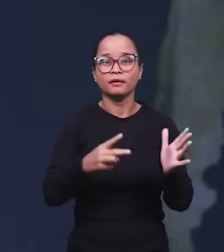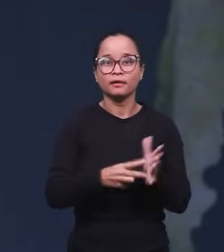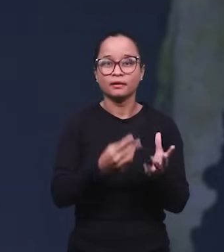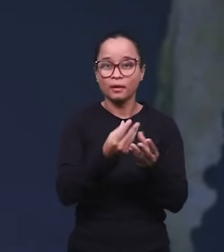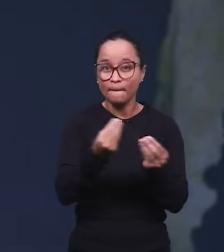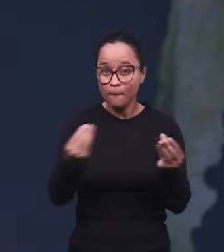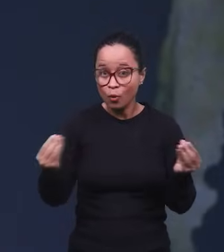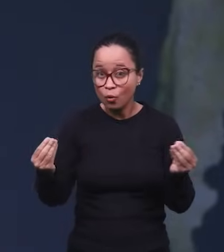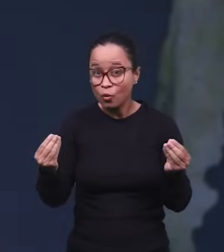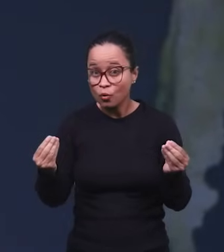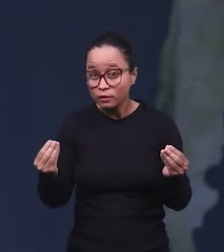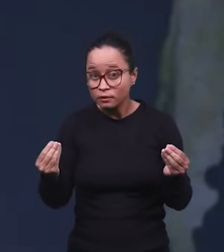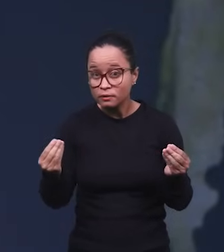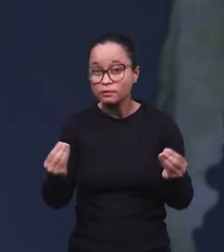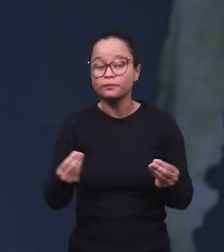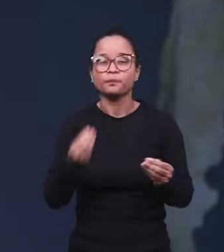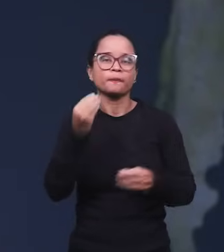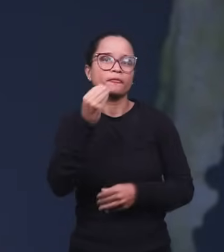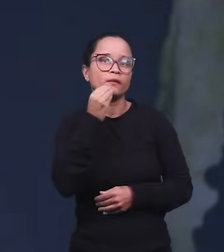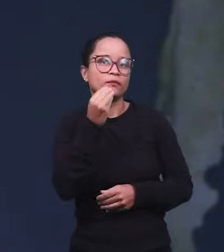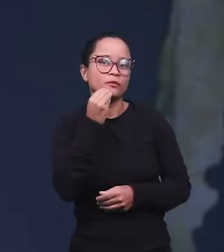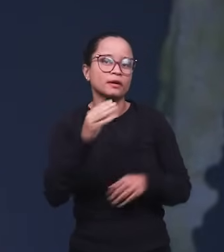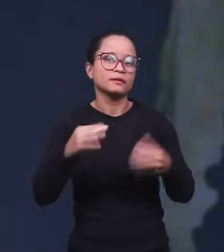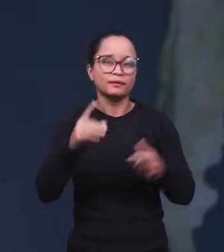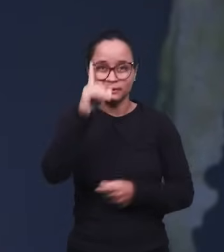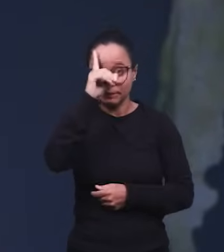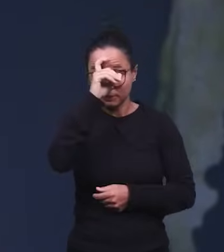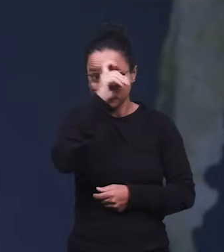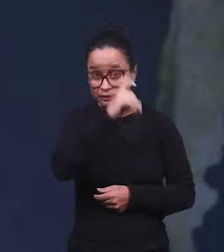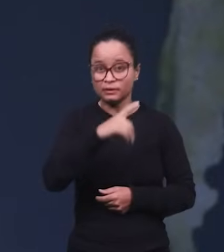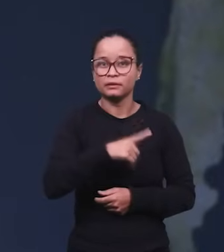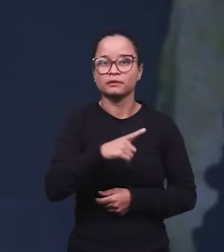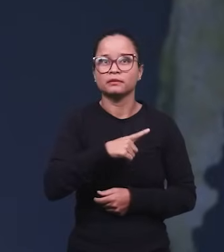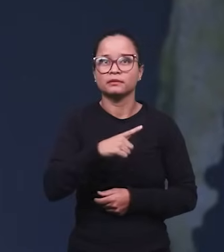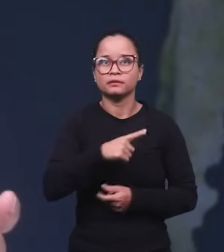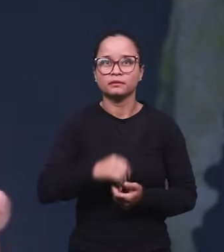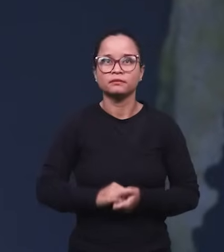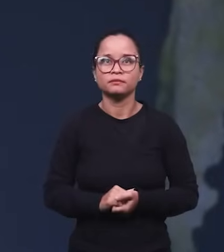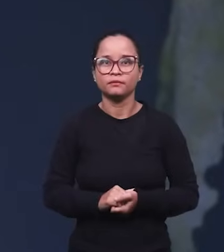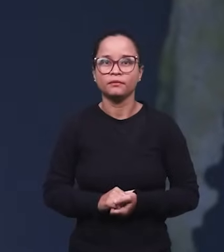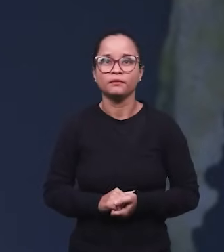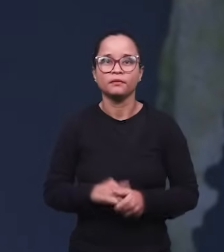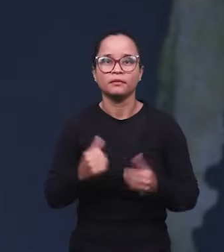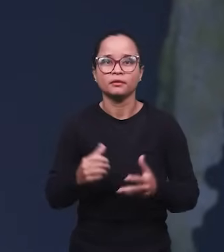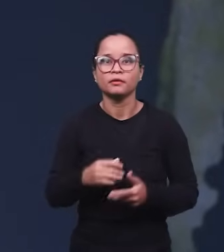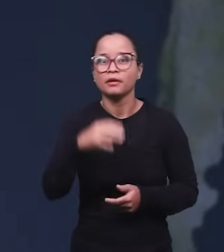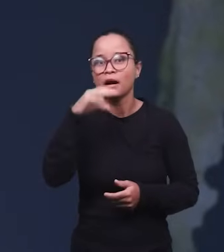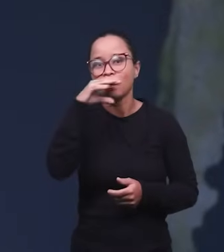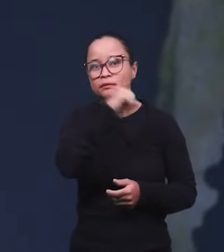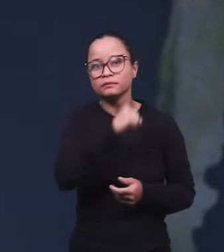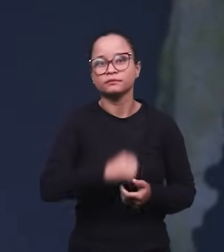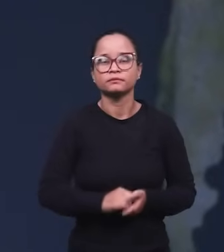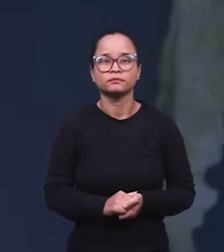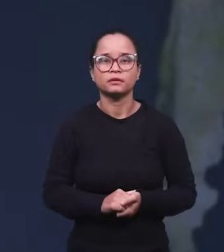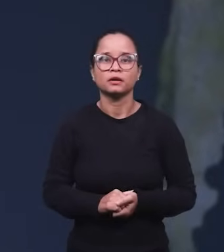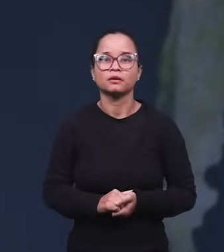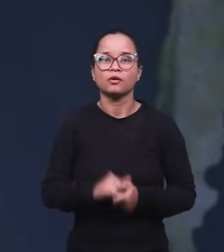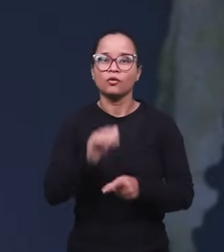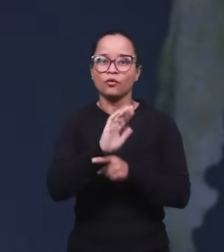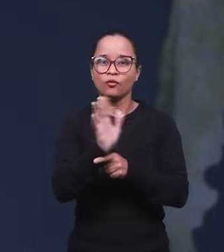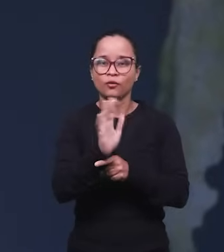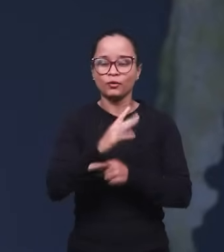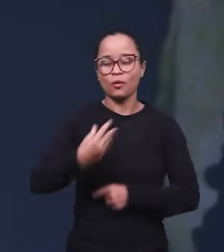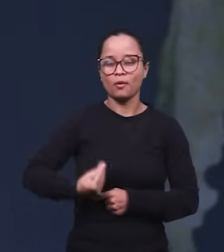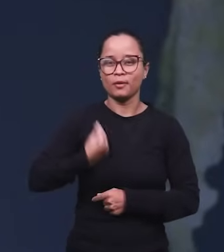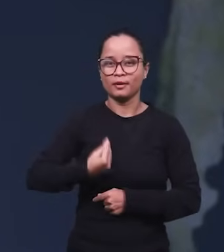oportunidades. Então, muitos eram barato. Então, nós tínhamos essa dificuldade. Nós podemos ver, por exemplo, agora, um pequeno vídeo que vai mostrar